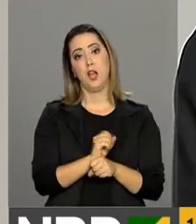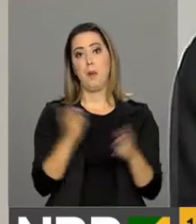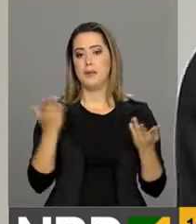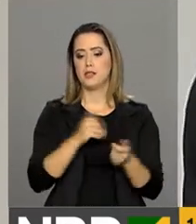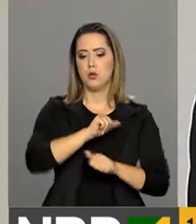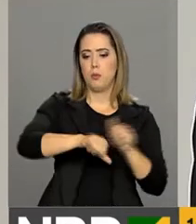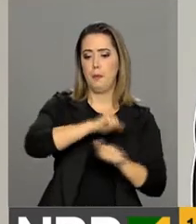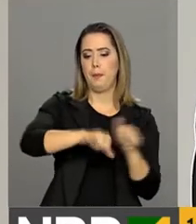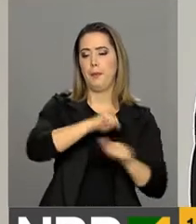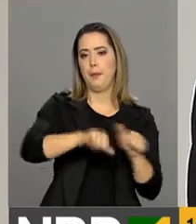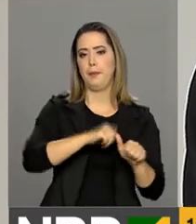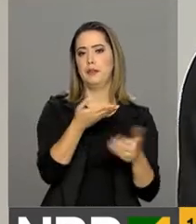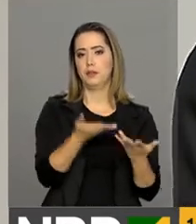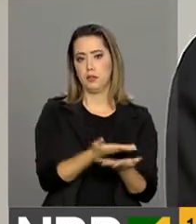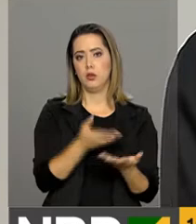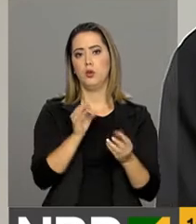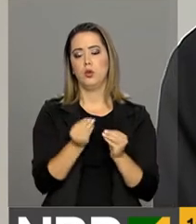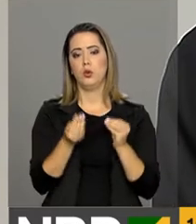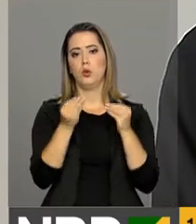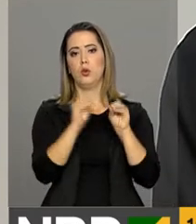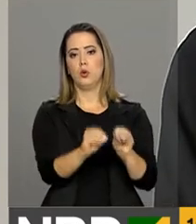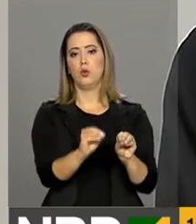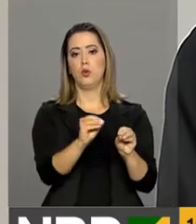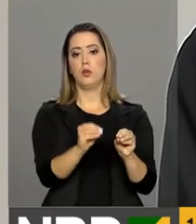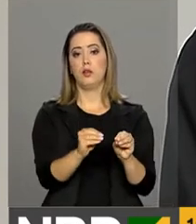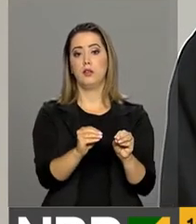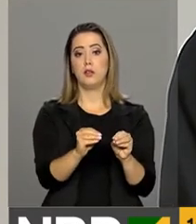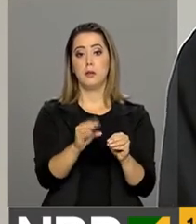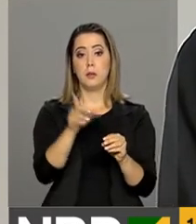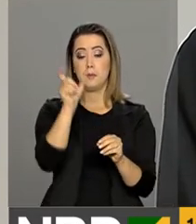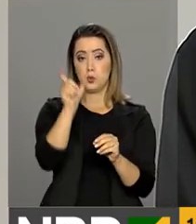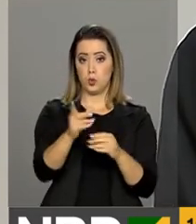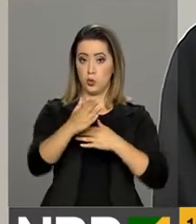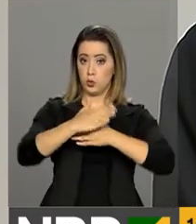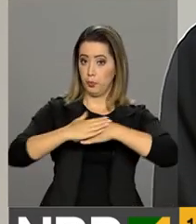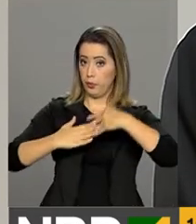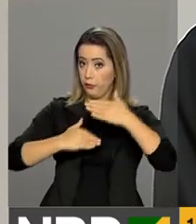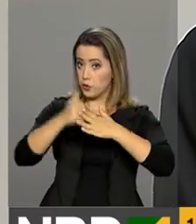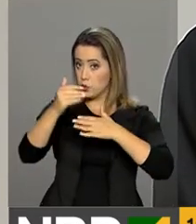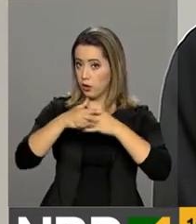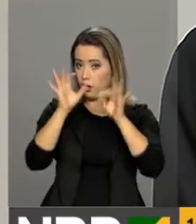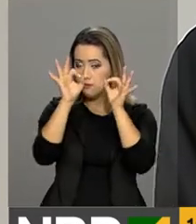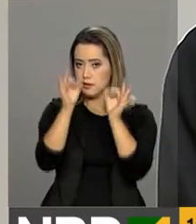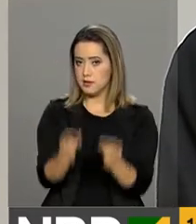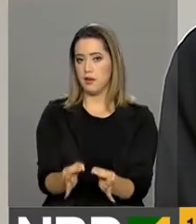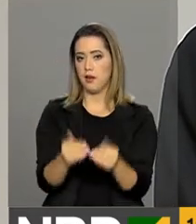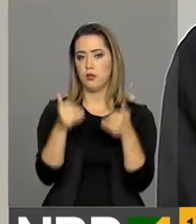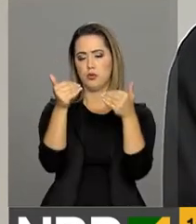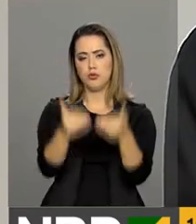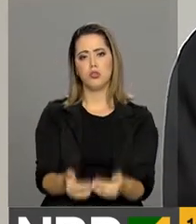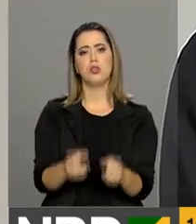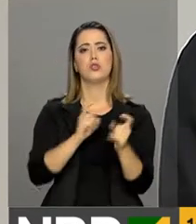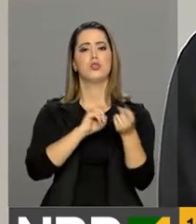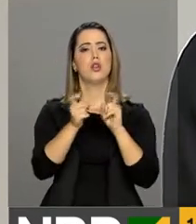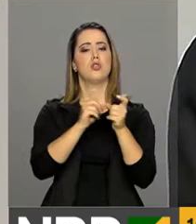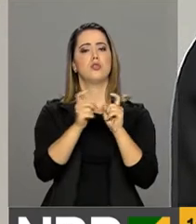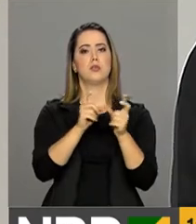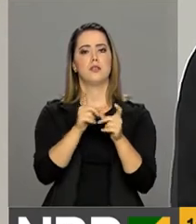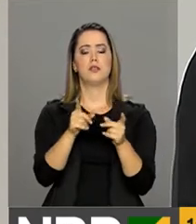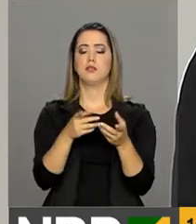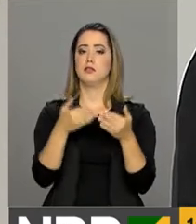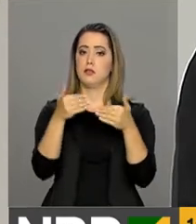técnicos digamos assim à frente das empresas estatais também foi